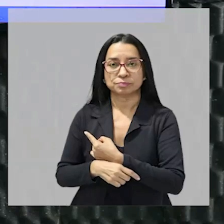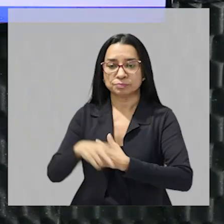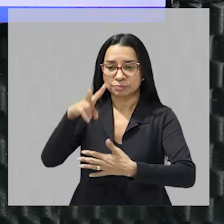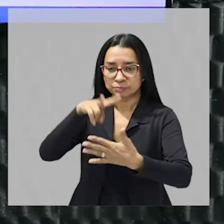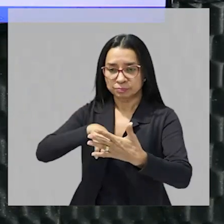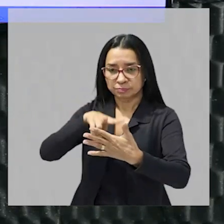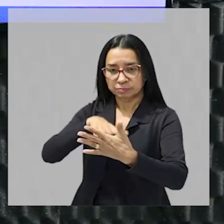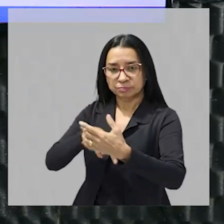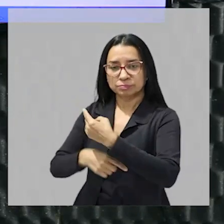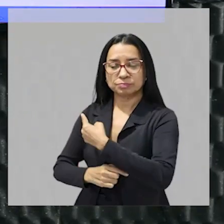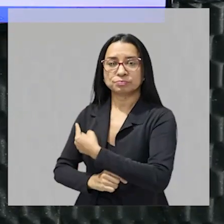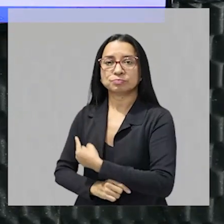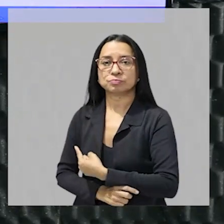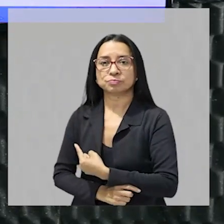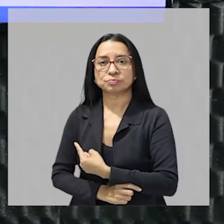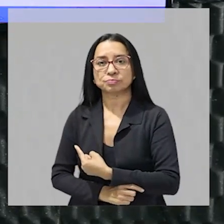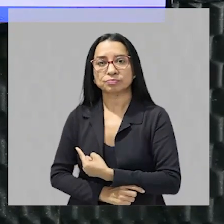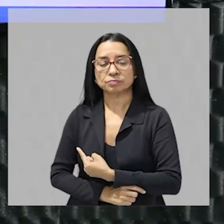número